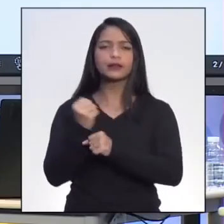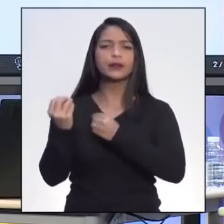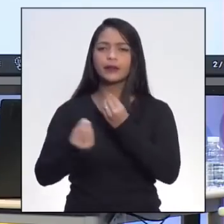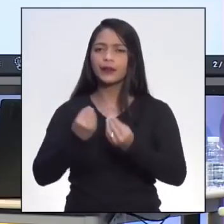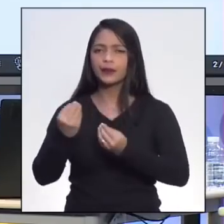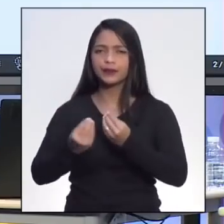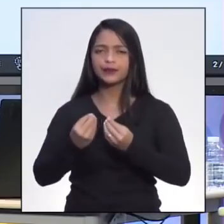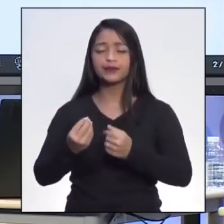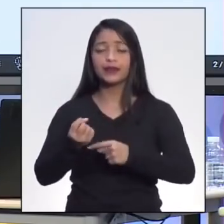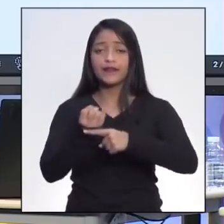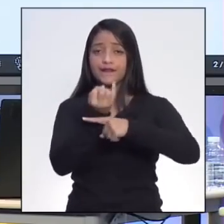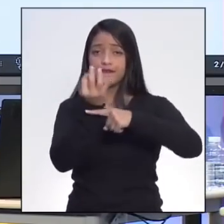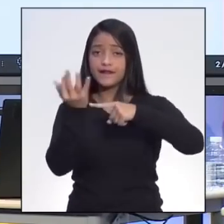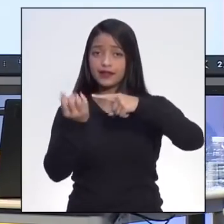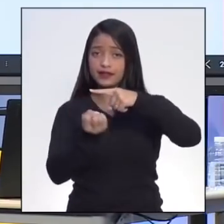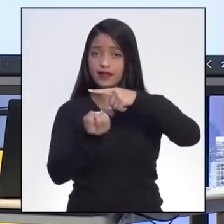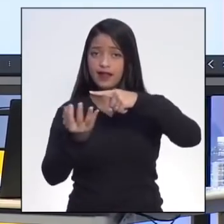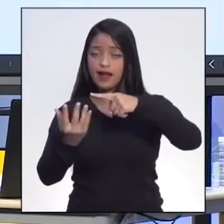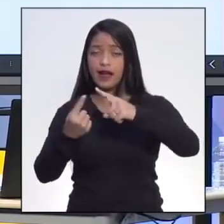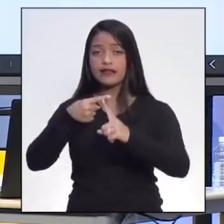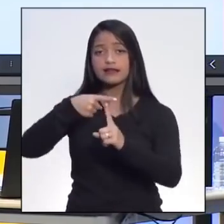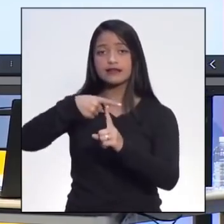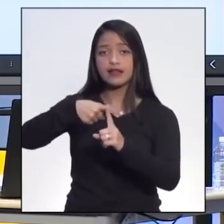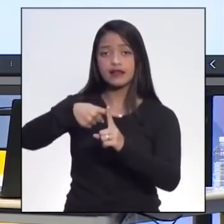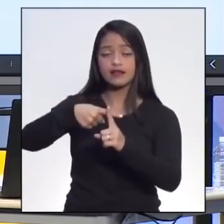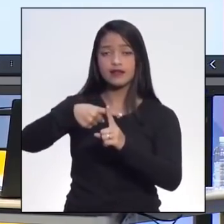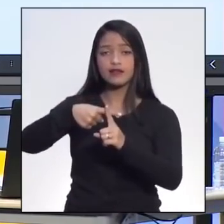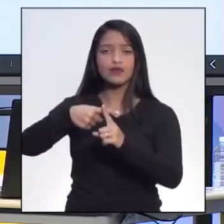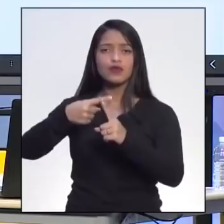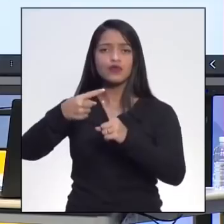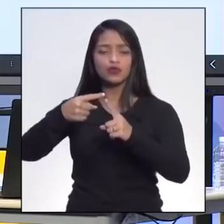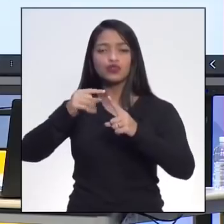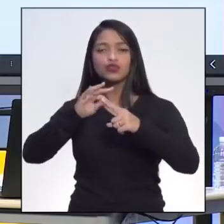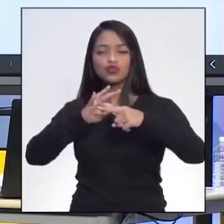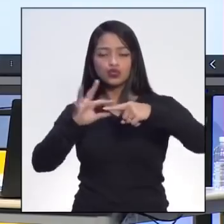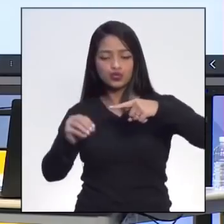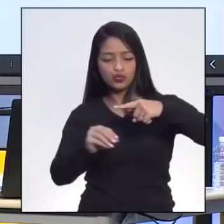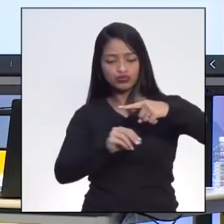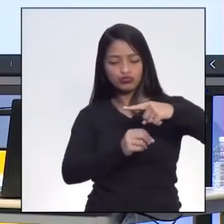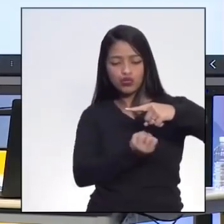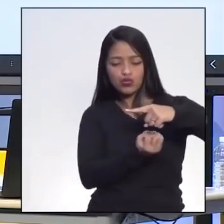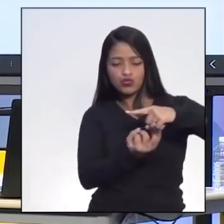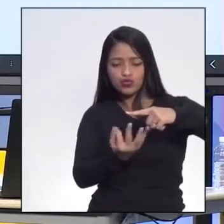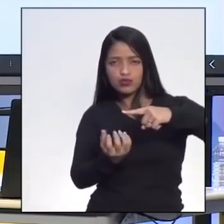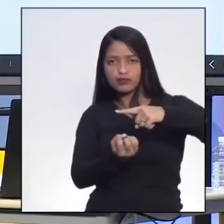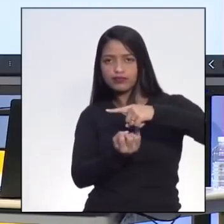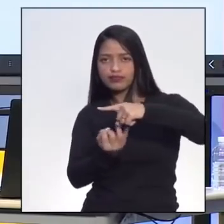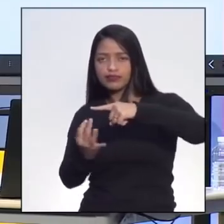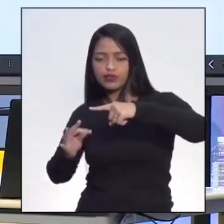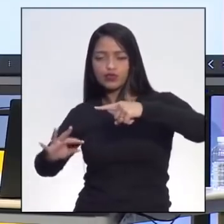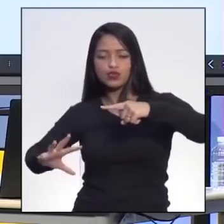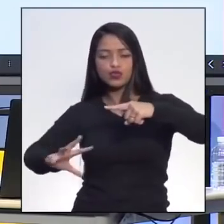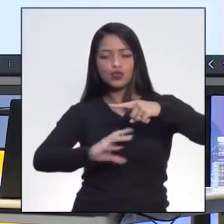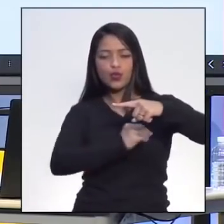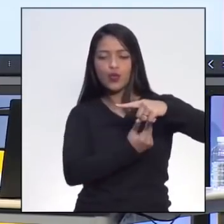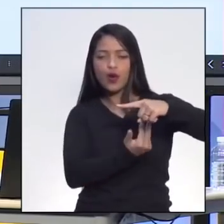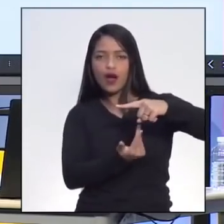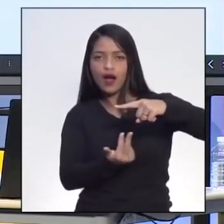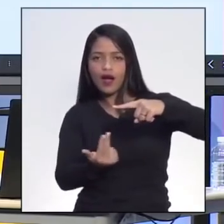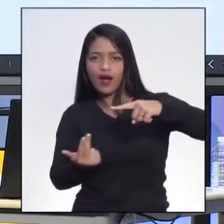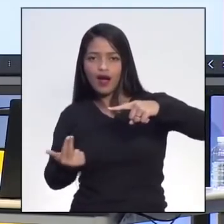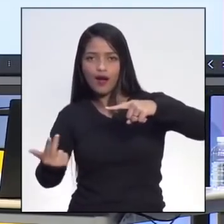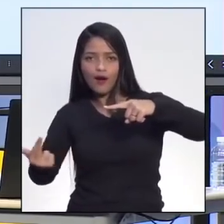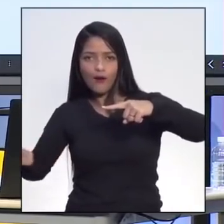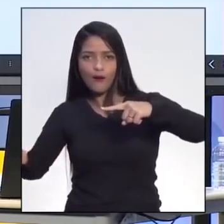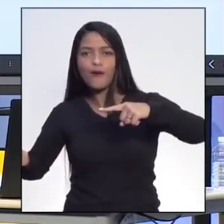Adição de fração com denominadores iguais. Quais são os denominadores nesse caso? É o valor que está